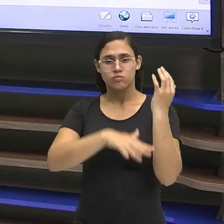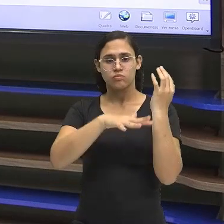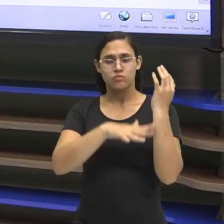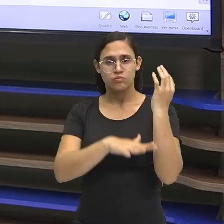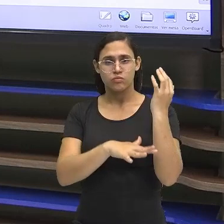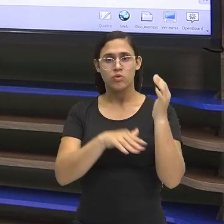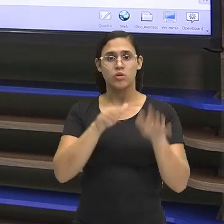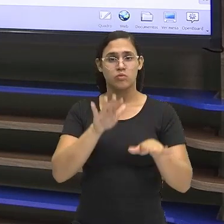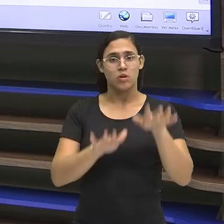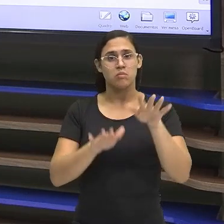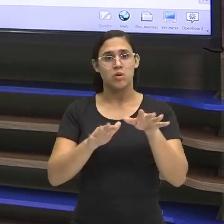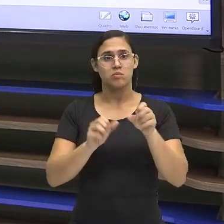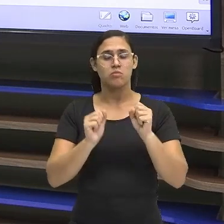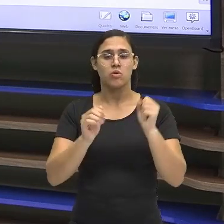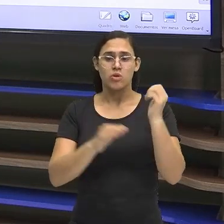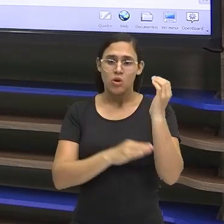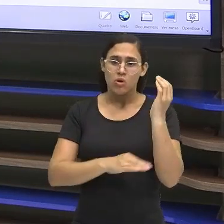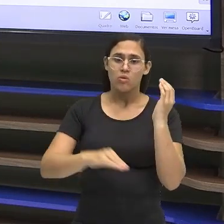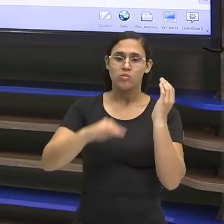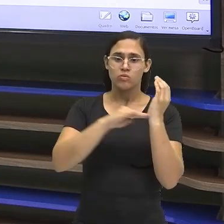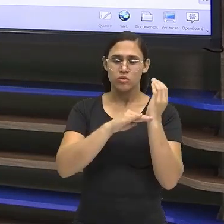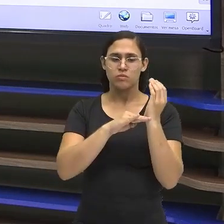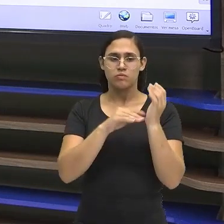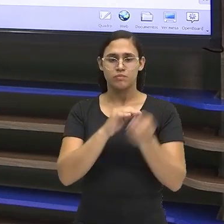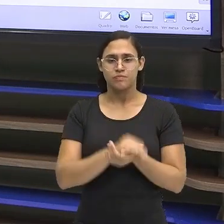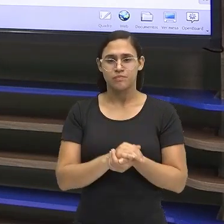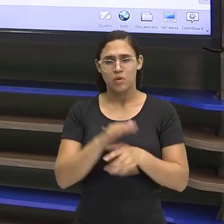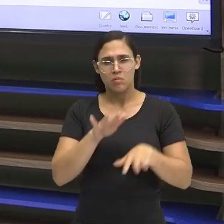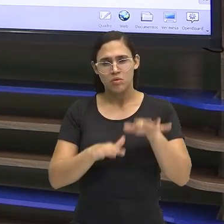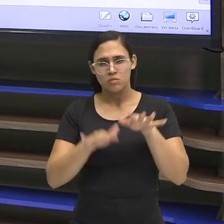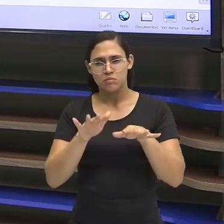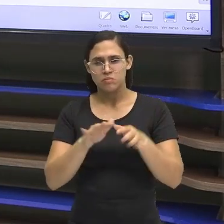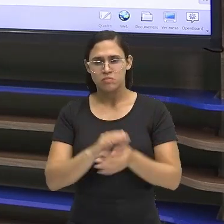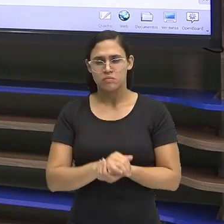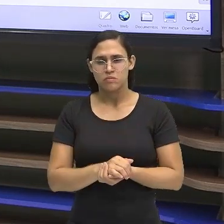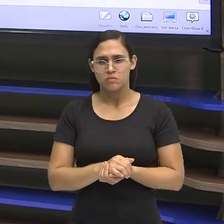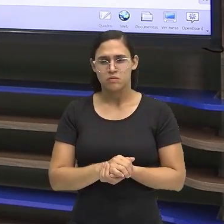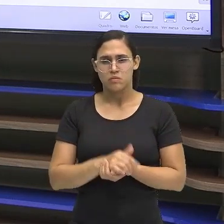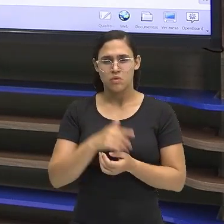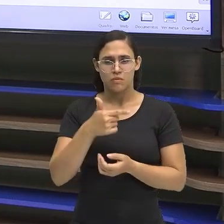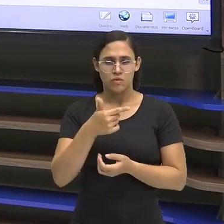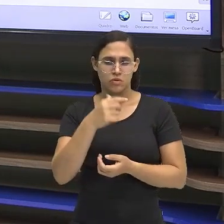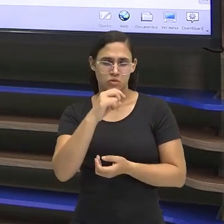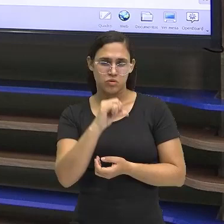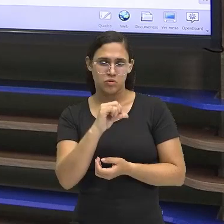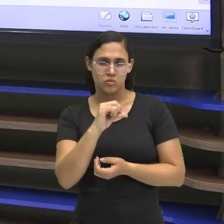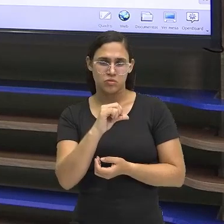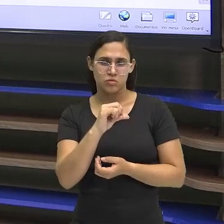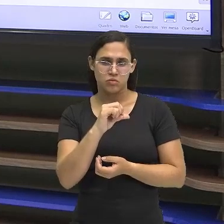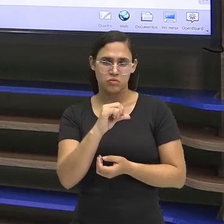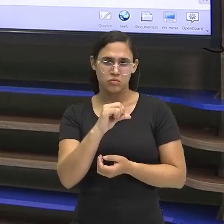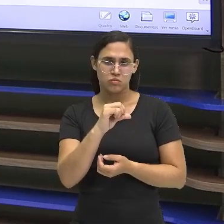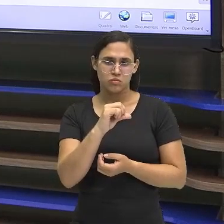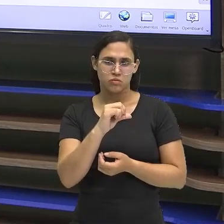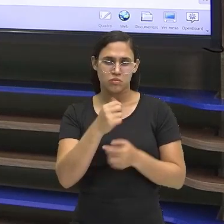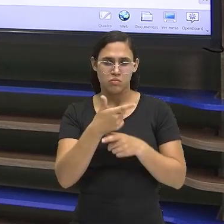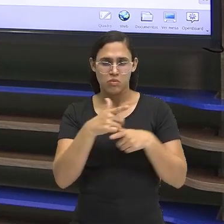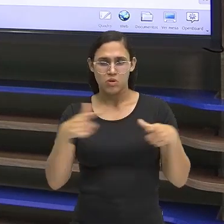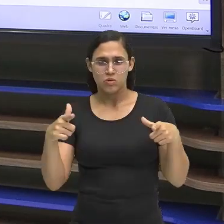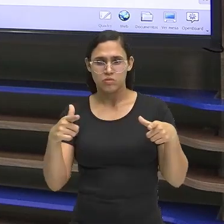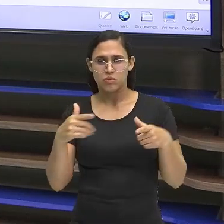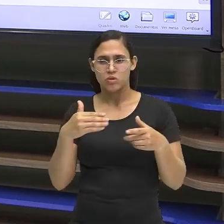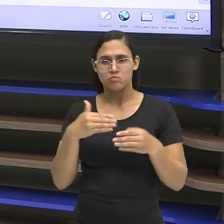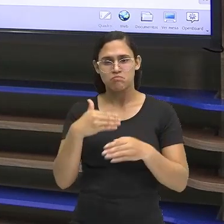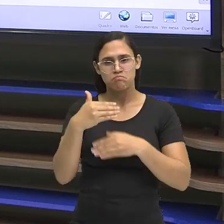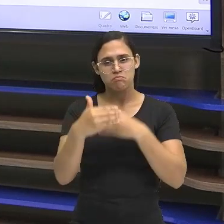pode ultrapassar, né? Então, a gente tem ali uma média de mais ou menos 29, né? 29 metros. Então, às vezes, ultrapassa